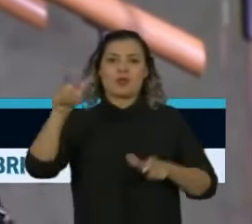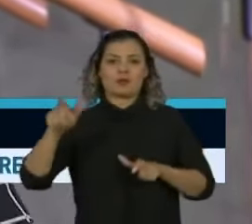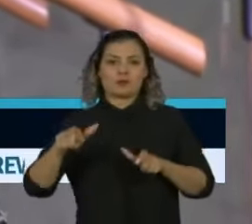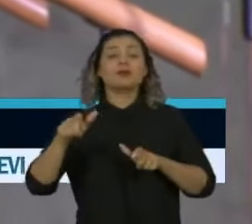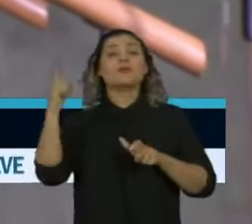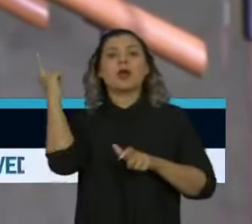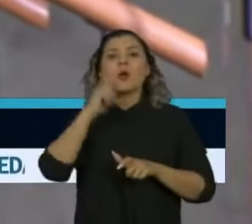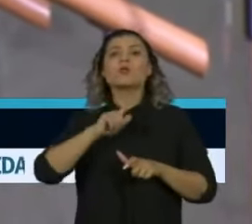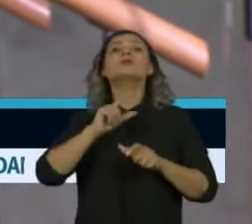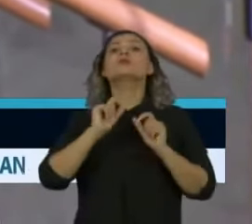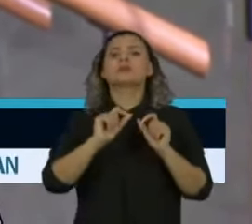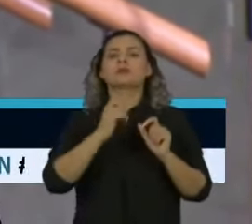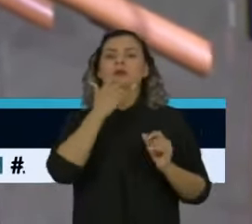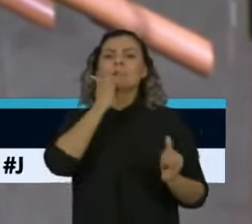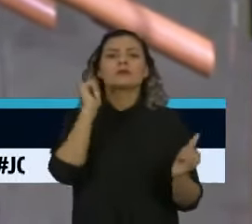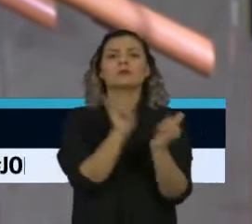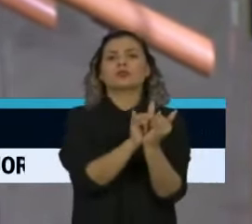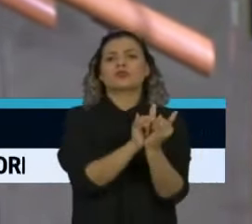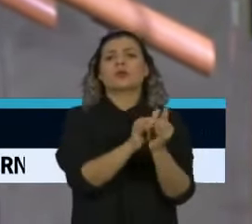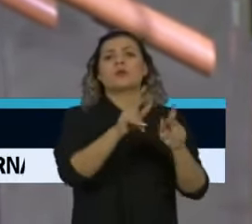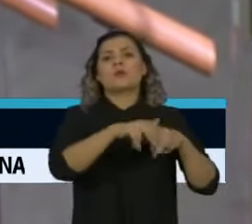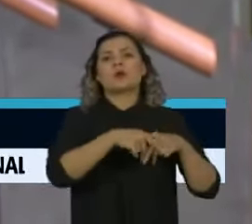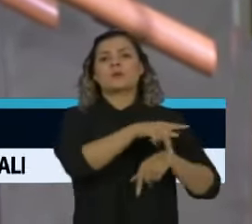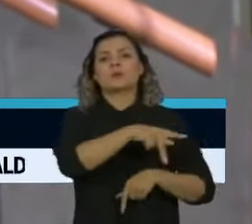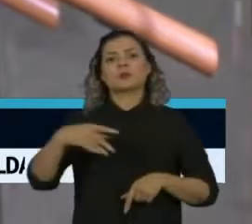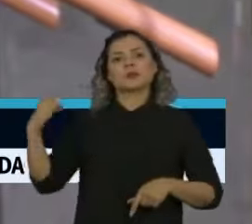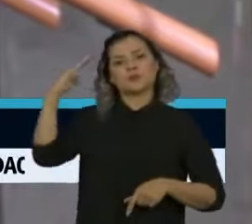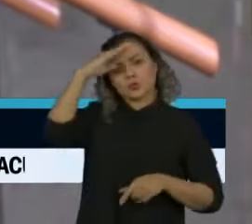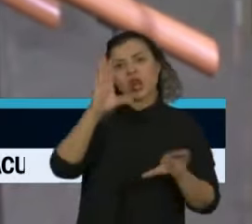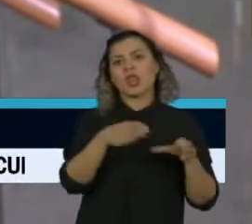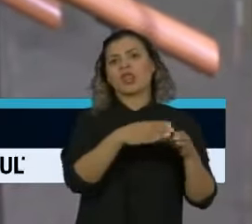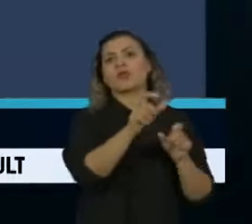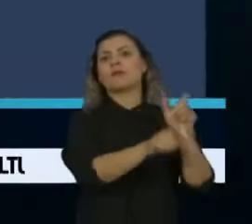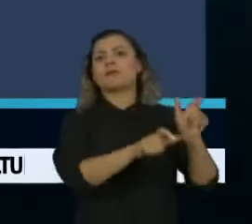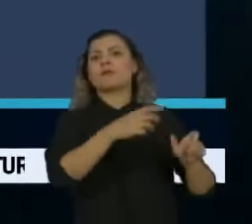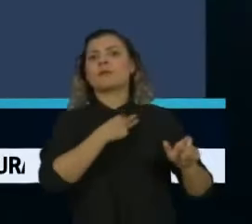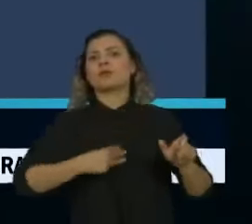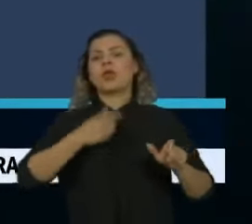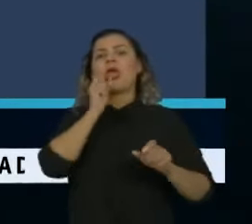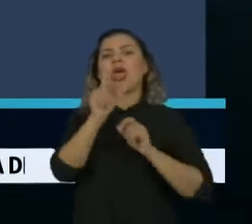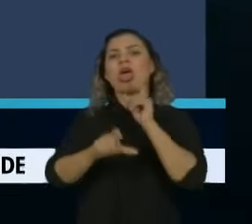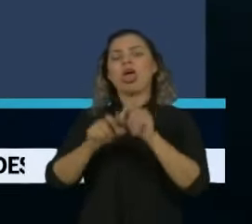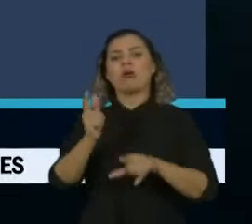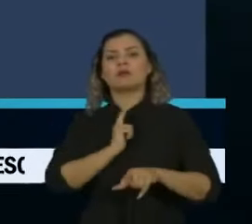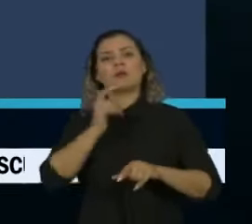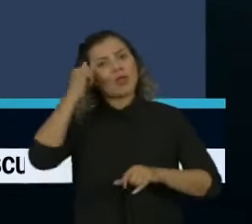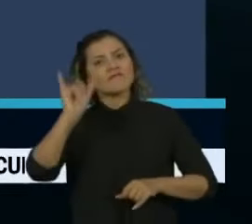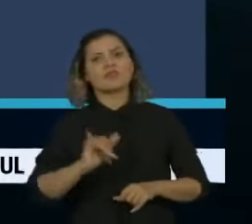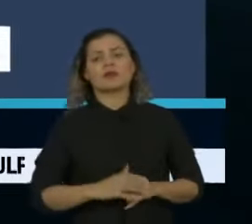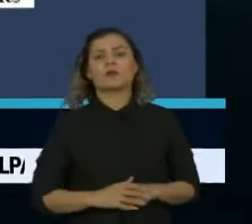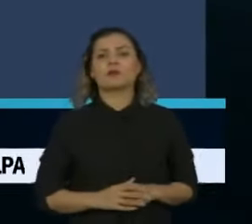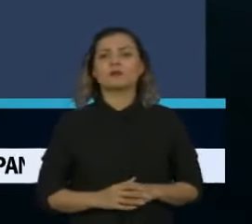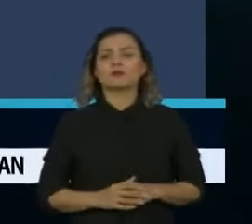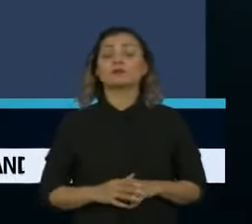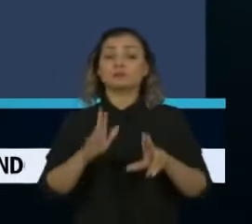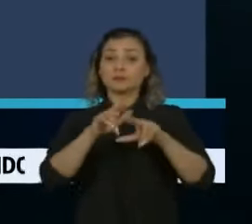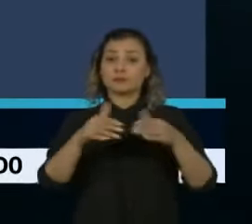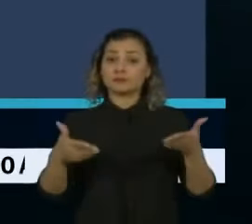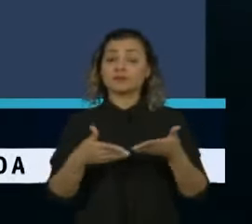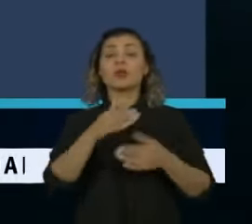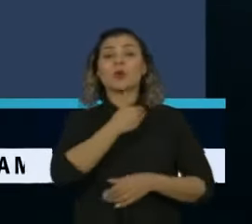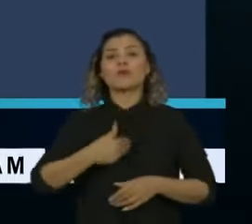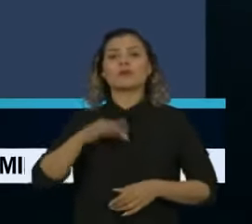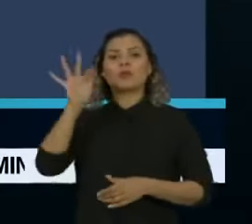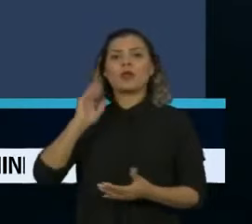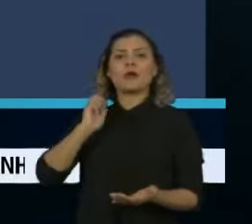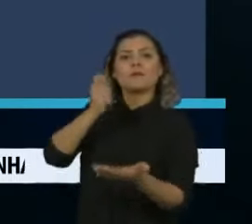para reparar os danos provocados pelo presidente e ministros. O MPF pede que a União seja condenada a pagar